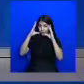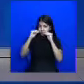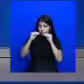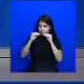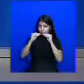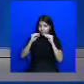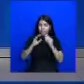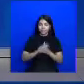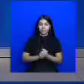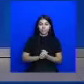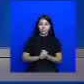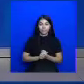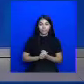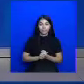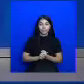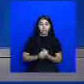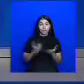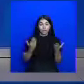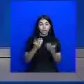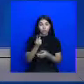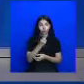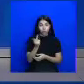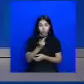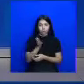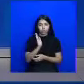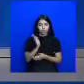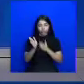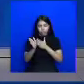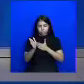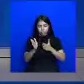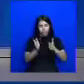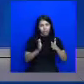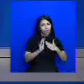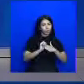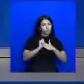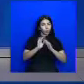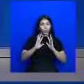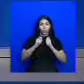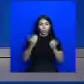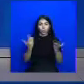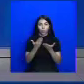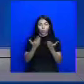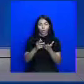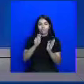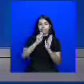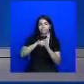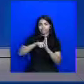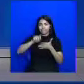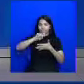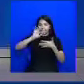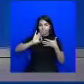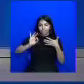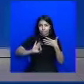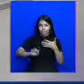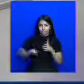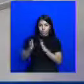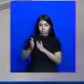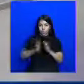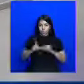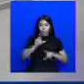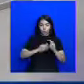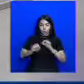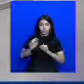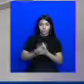noite. Boa noite. Eles já acompanharam todos os procedimentos prévios e agora também vão validar cada passo do nosso